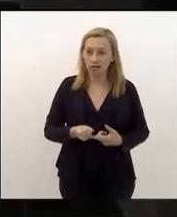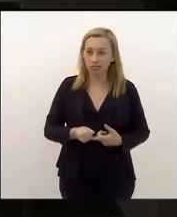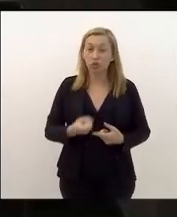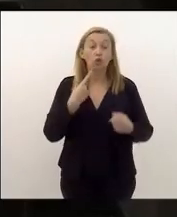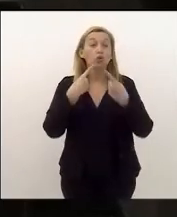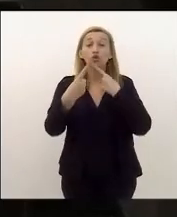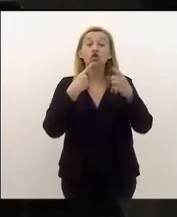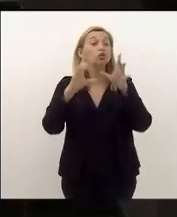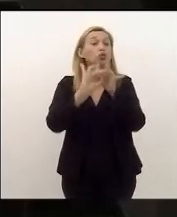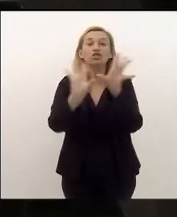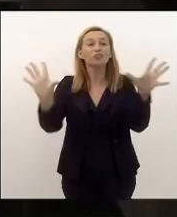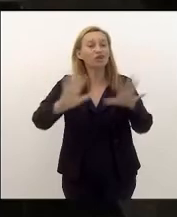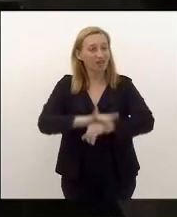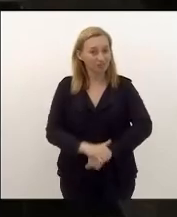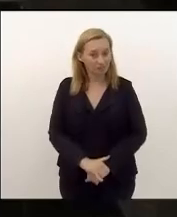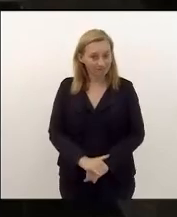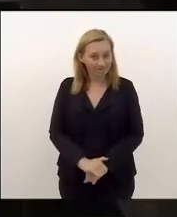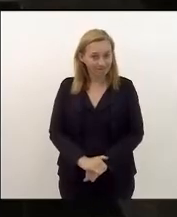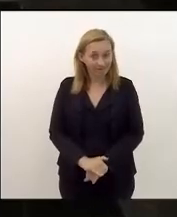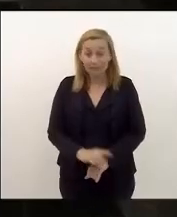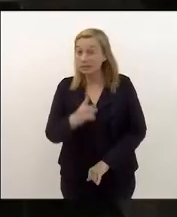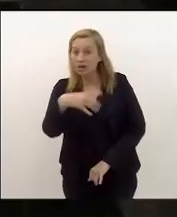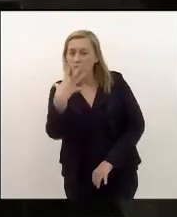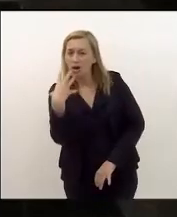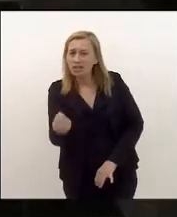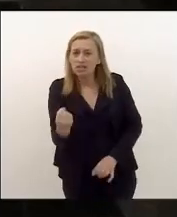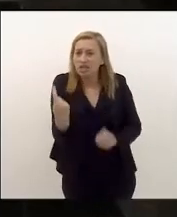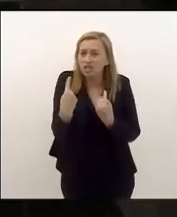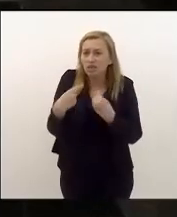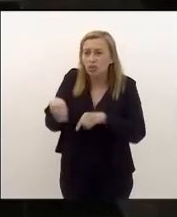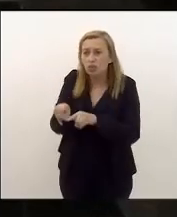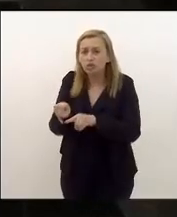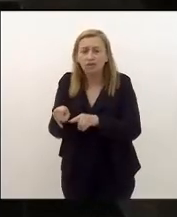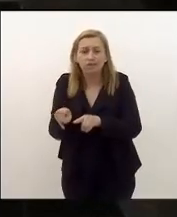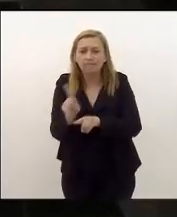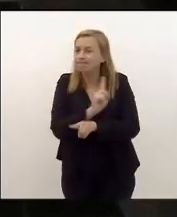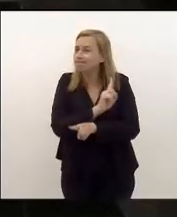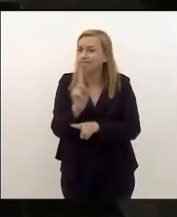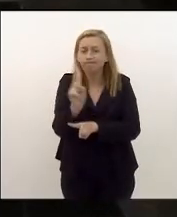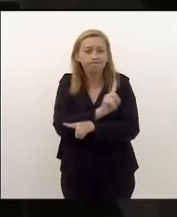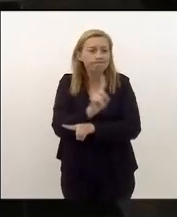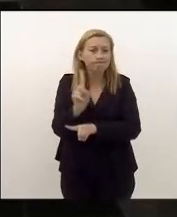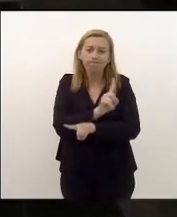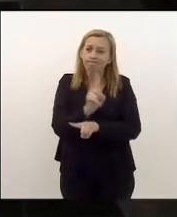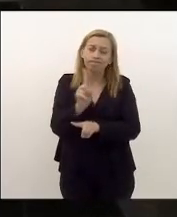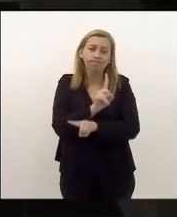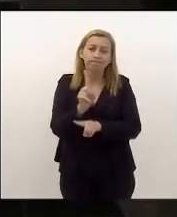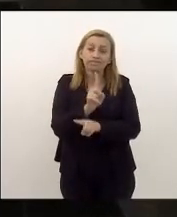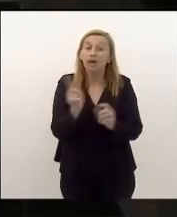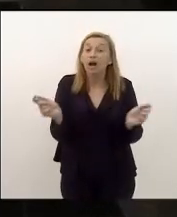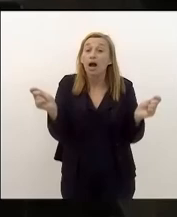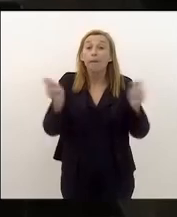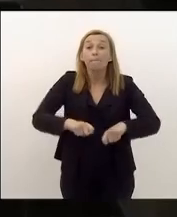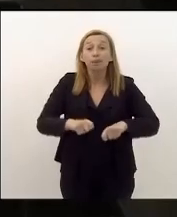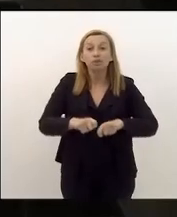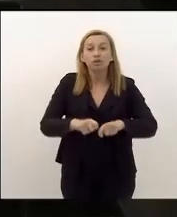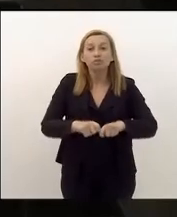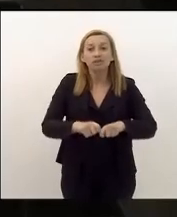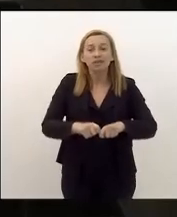discurso democrático, não se aceita o contraditório, não se aceita a